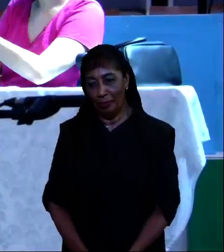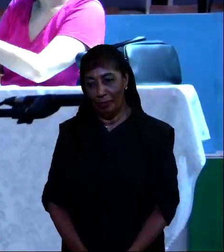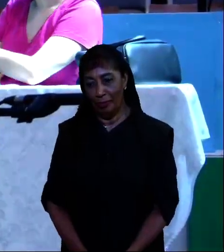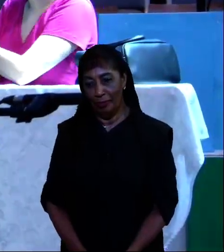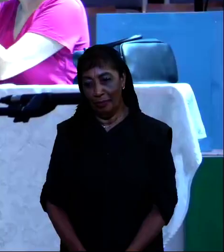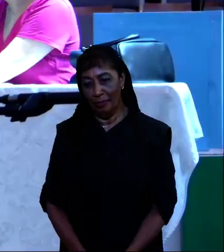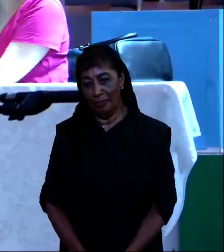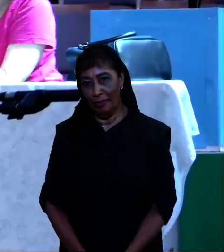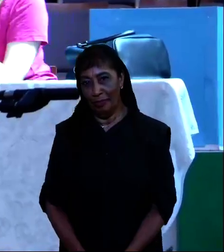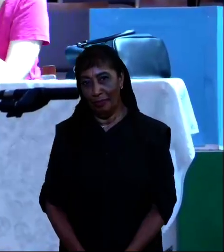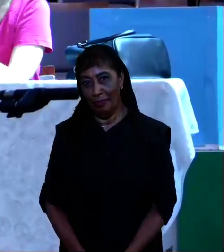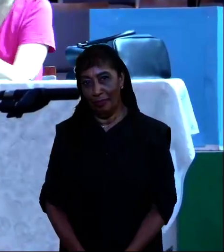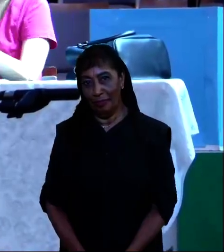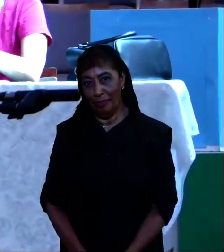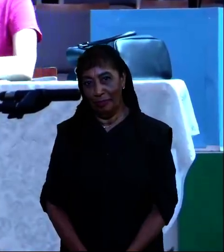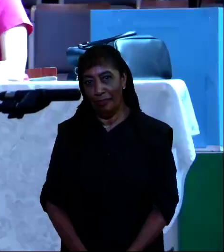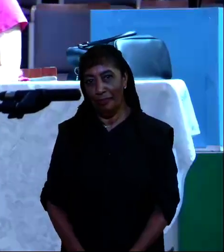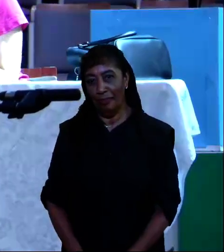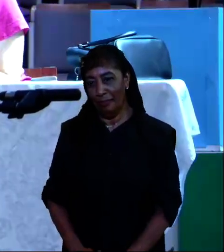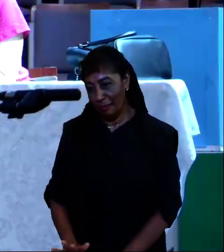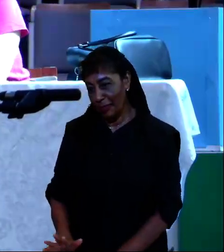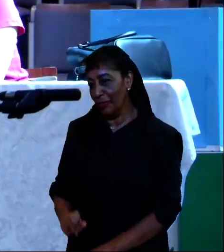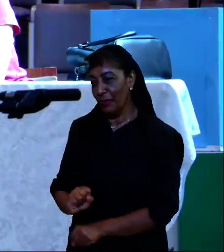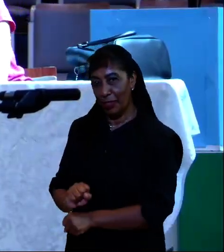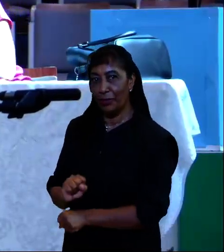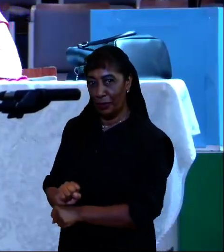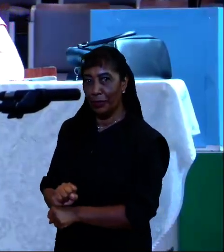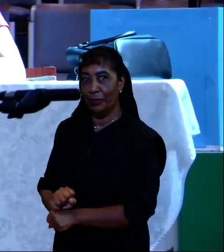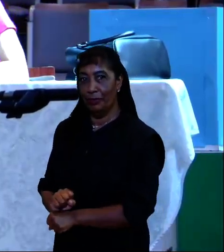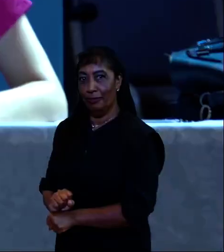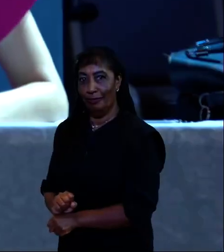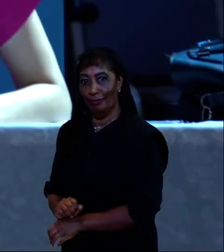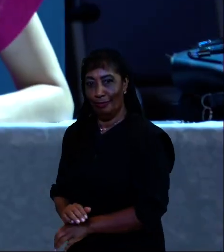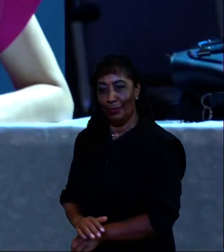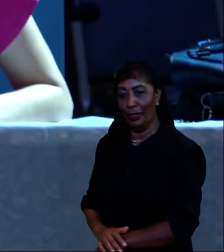Ó, eu vou explicar, tá?